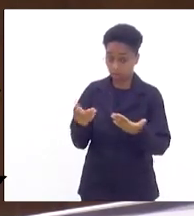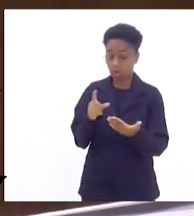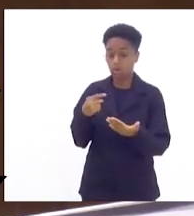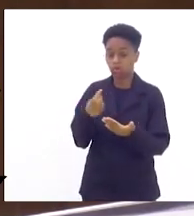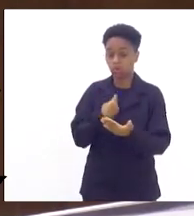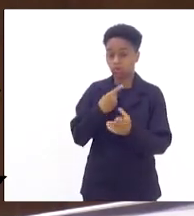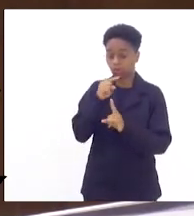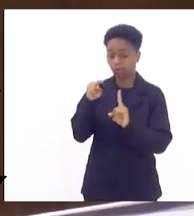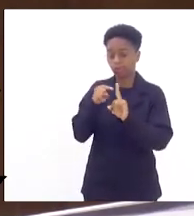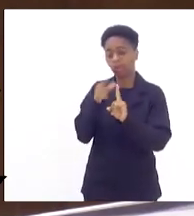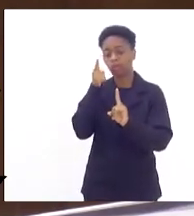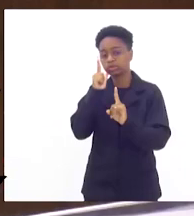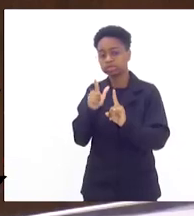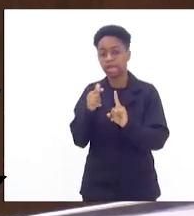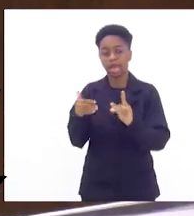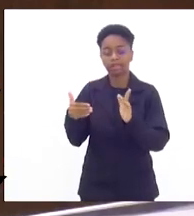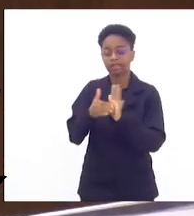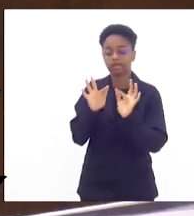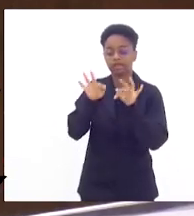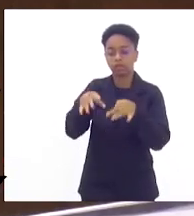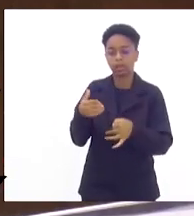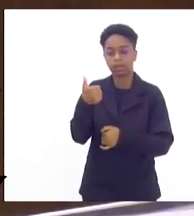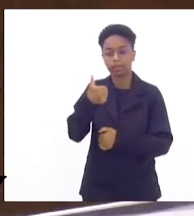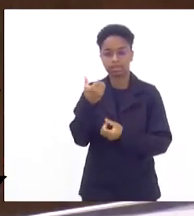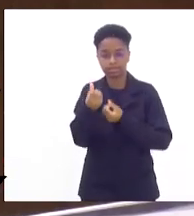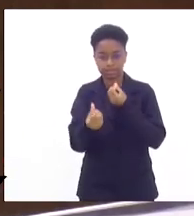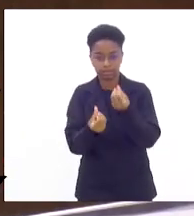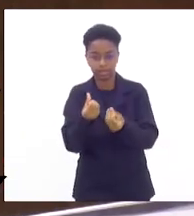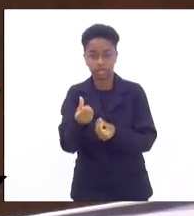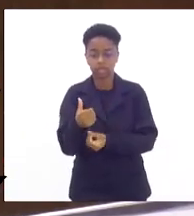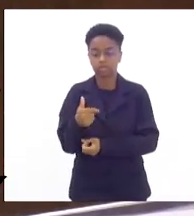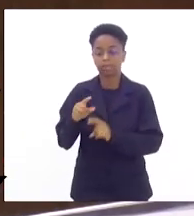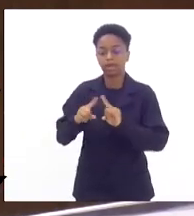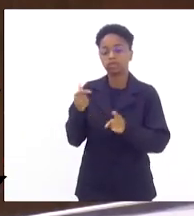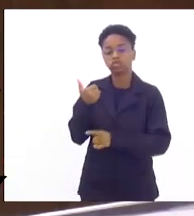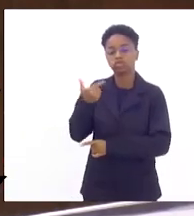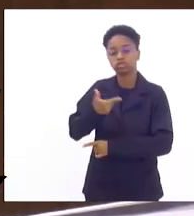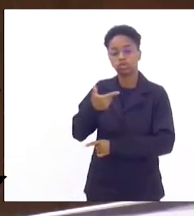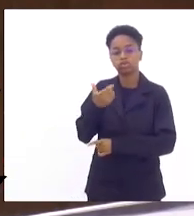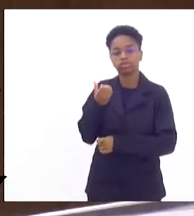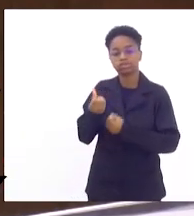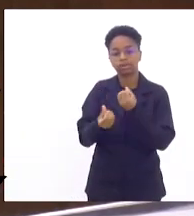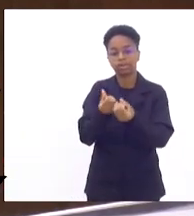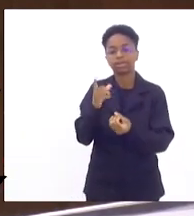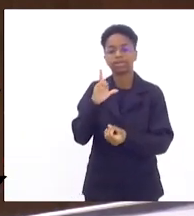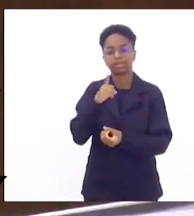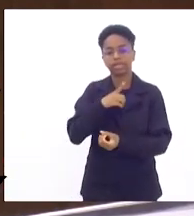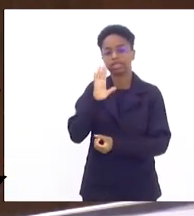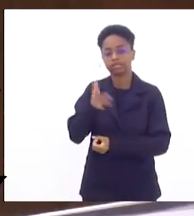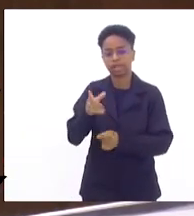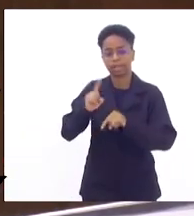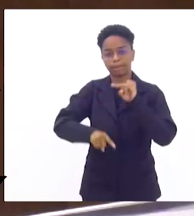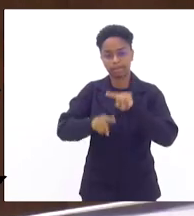saia até o final do primeiro semestre, no segundo semestre a gente já tem máquina e equipamento em loco para